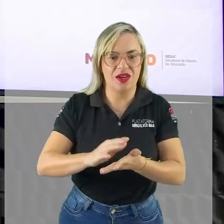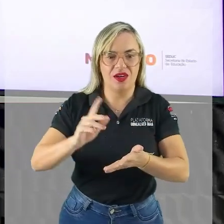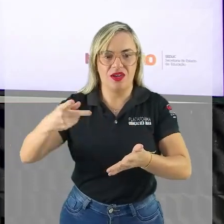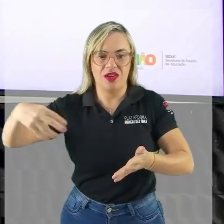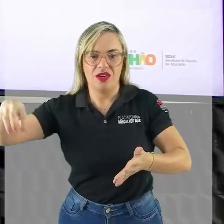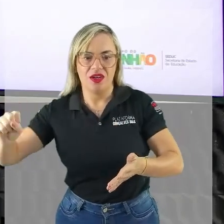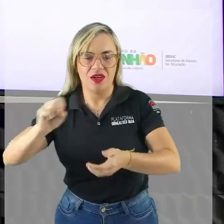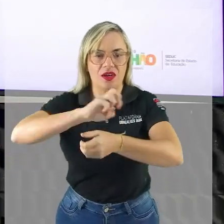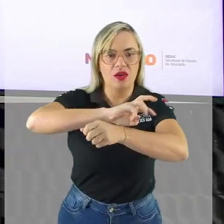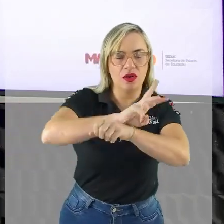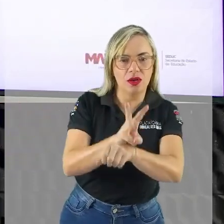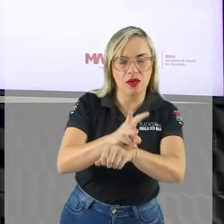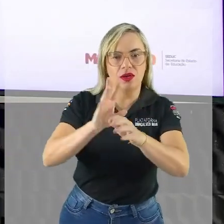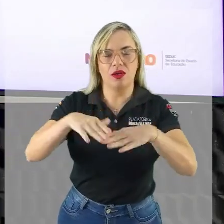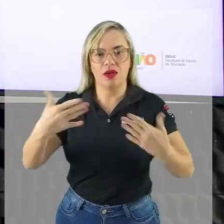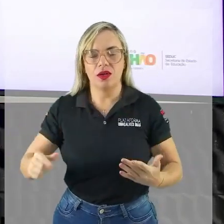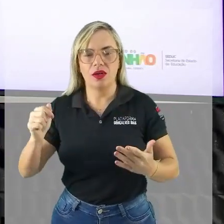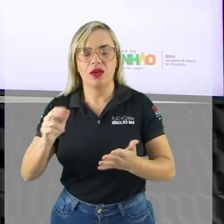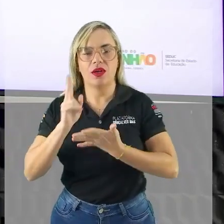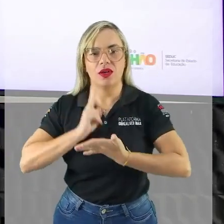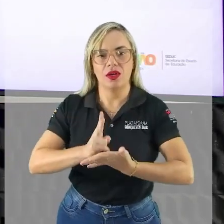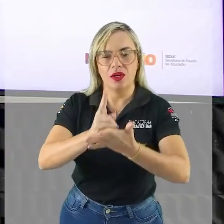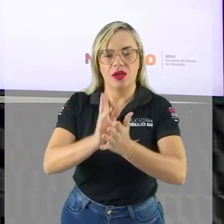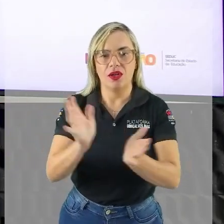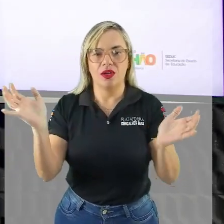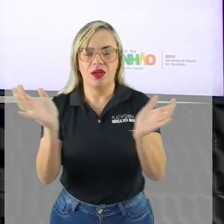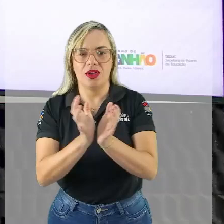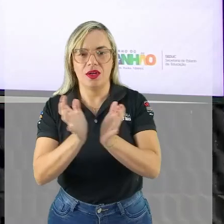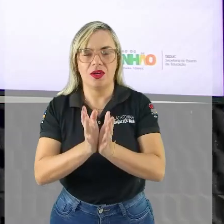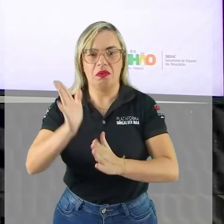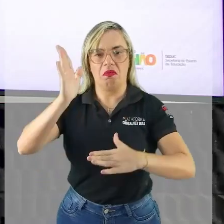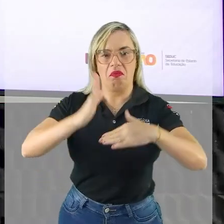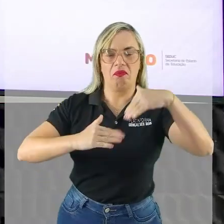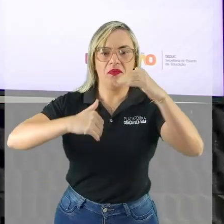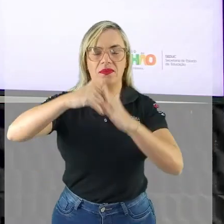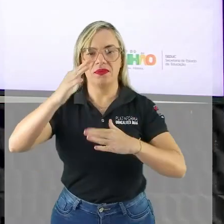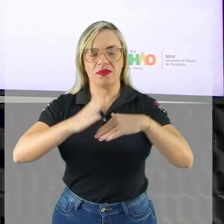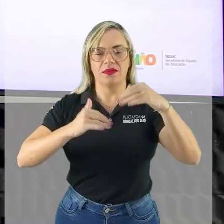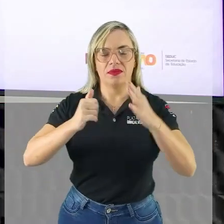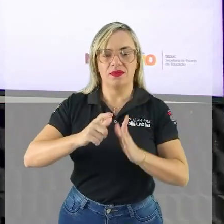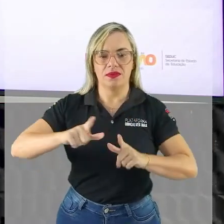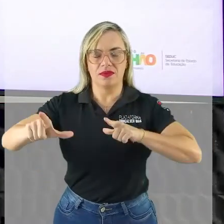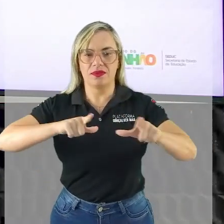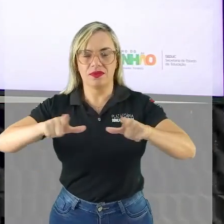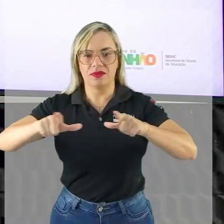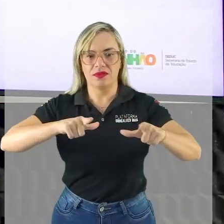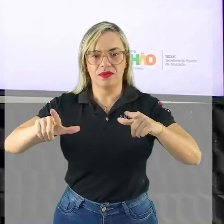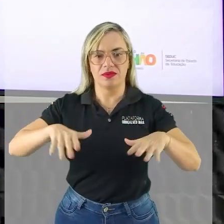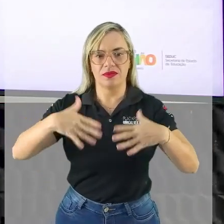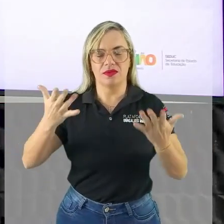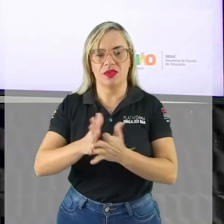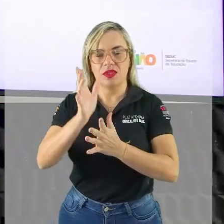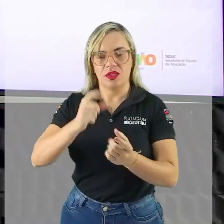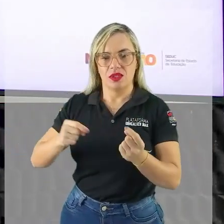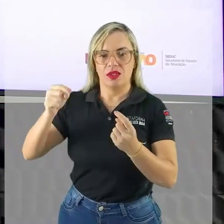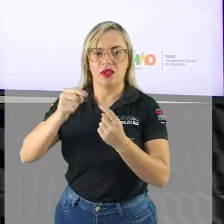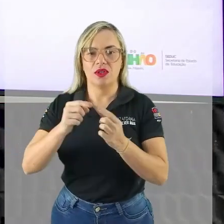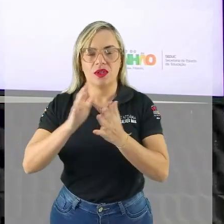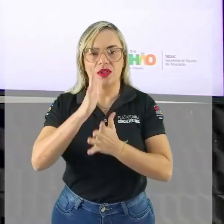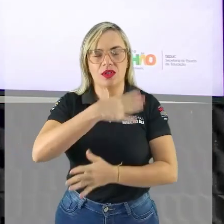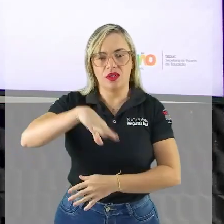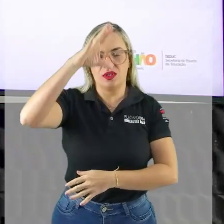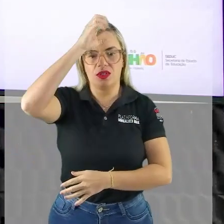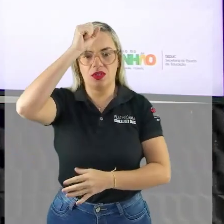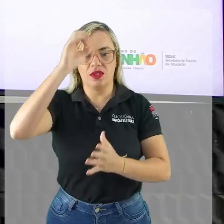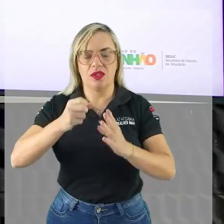programa Paz da UEMA, tá? Sempre contando com a melhor equipe de profissionais trabalhando os objetos de conhecimento de